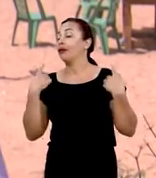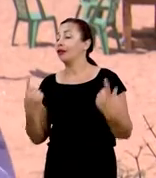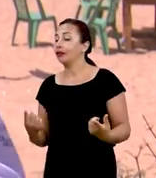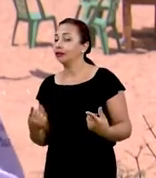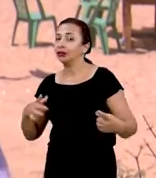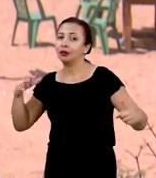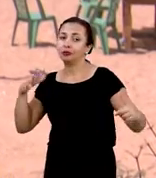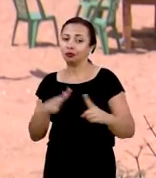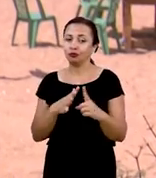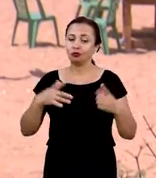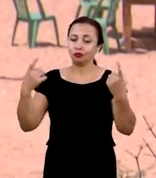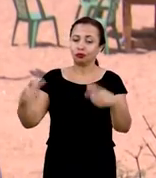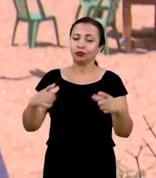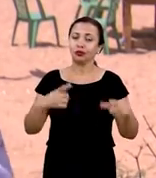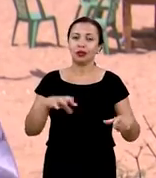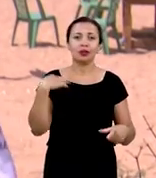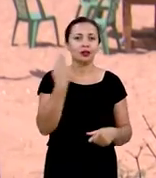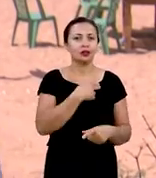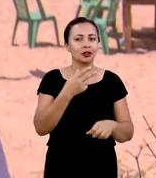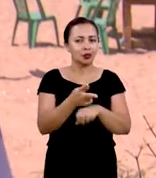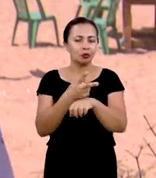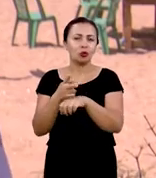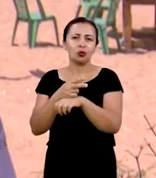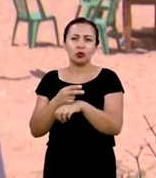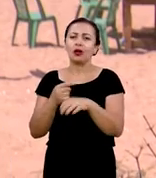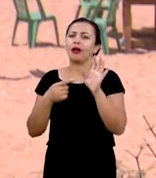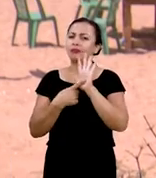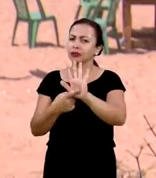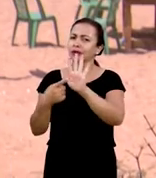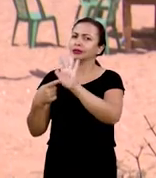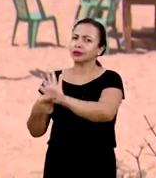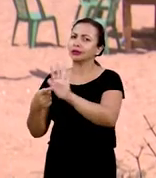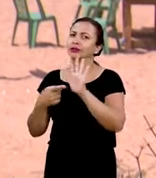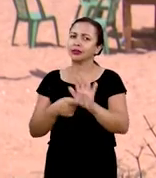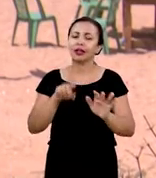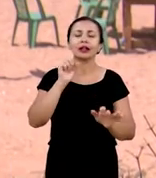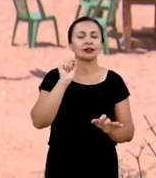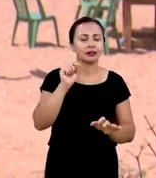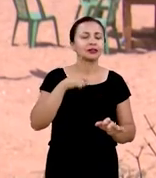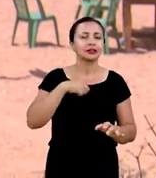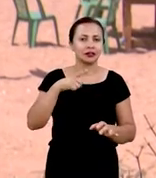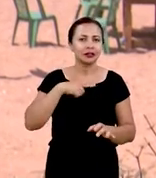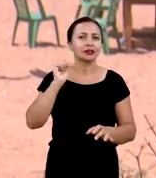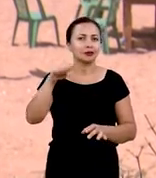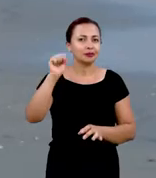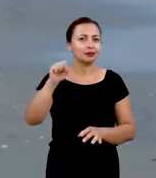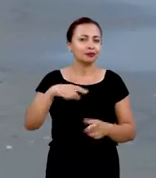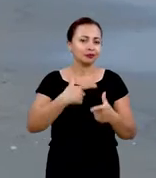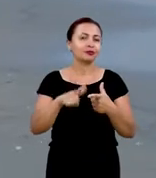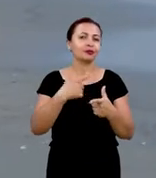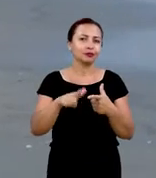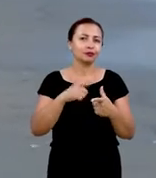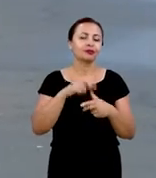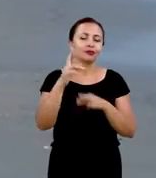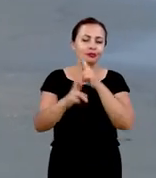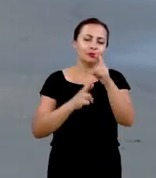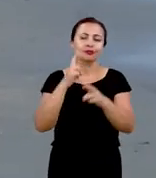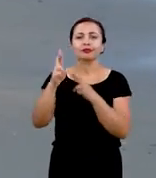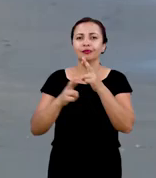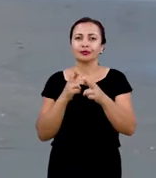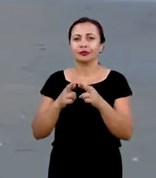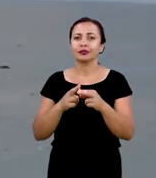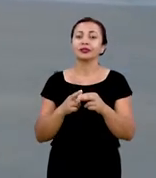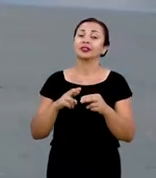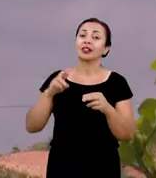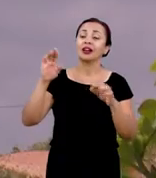Porém, os impactos locais é que a gente está tentando dar visibilidade que existem, sim, grandes impactos, que existem problemas relacionados